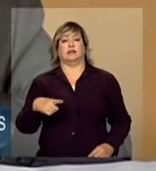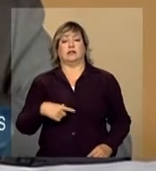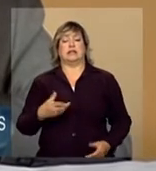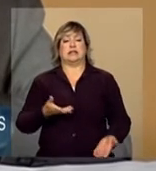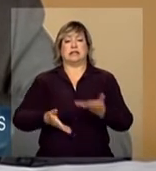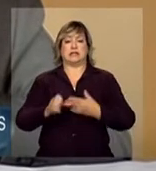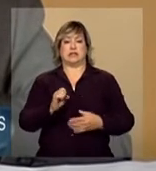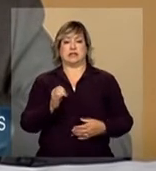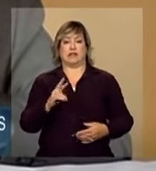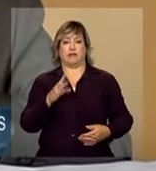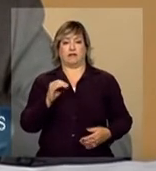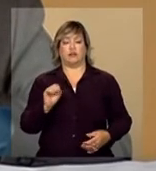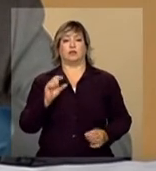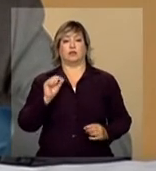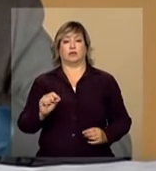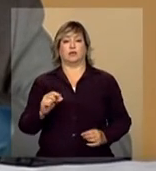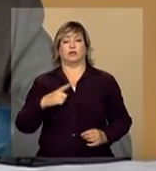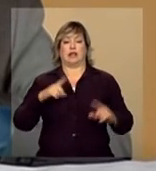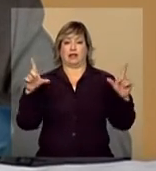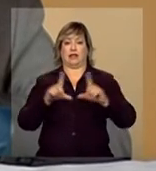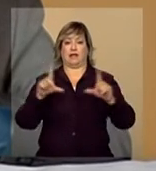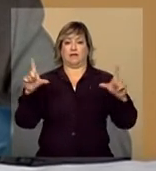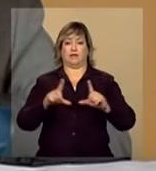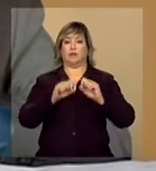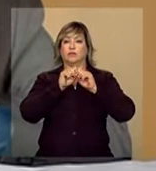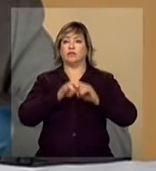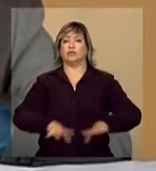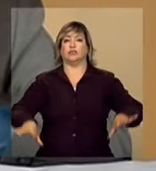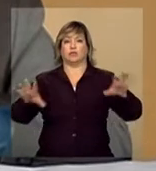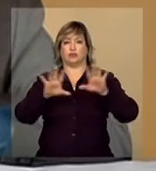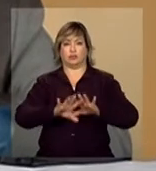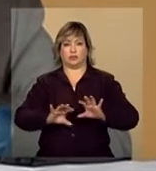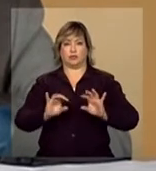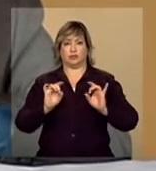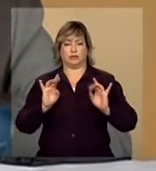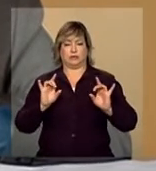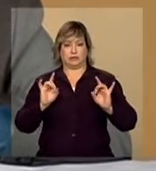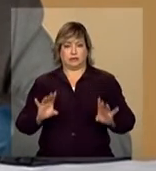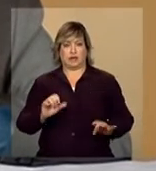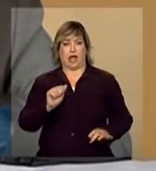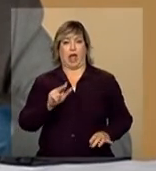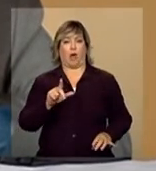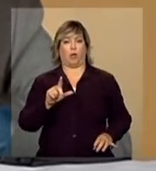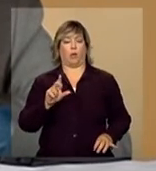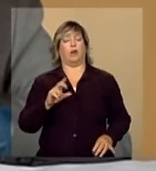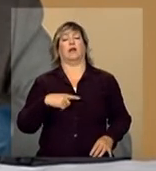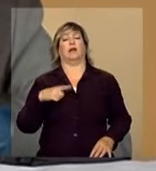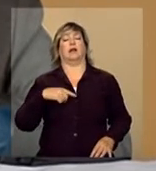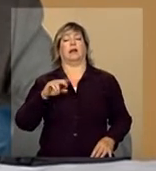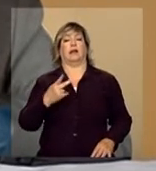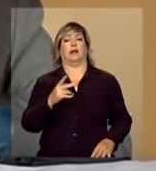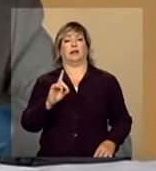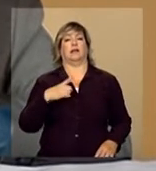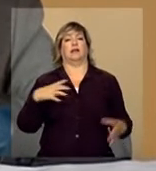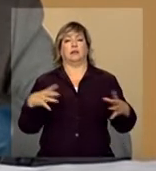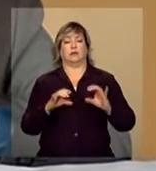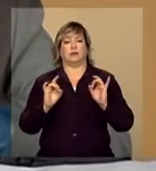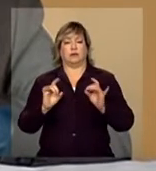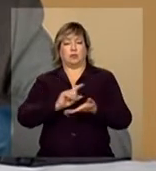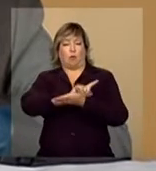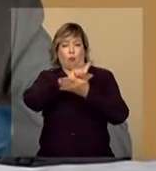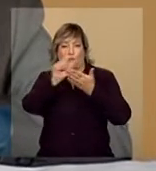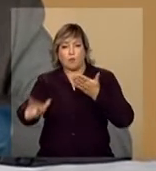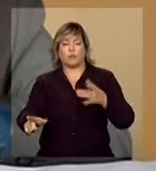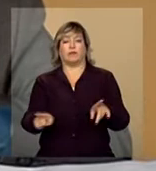de transmissão de TV em alta definição e, posteriormente, em alguns serviços